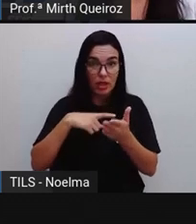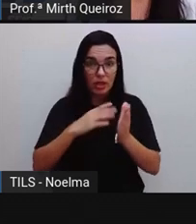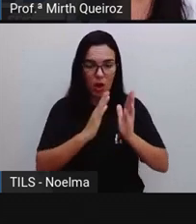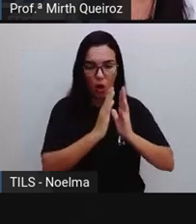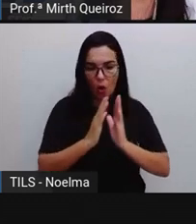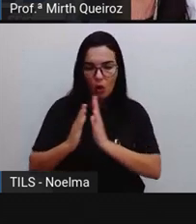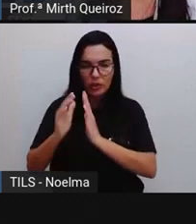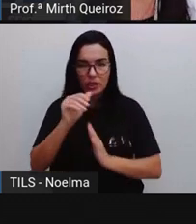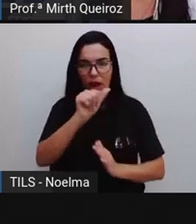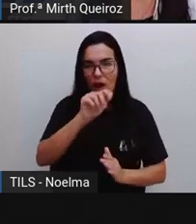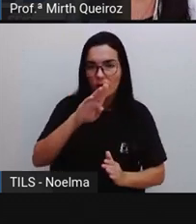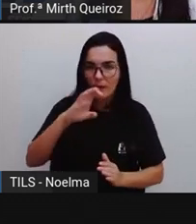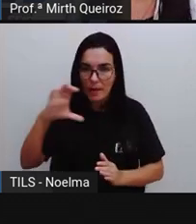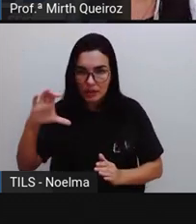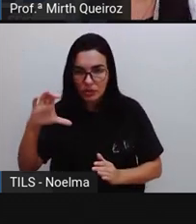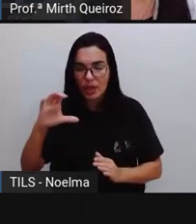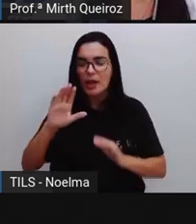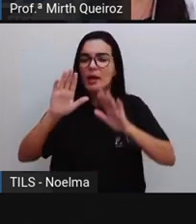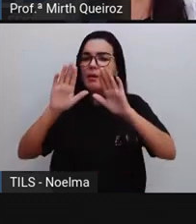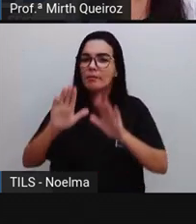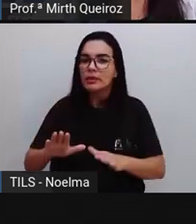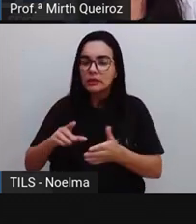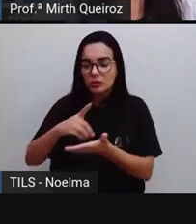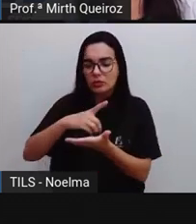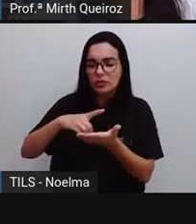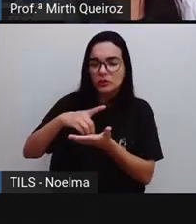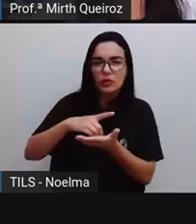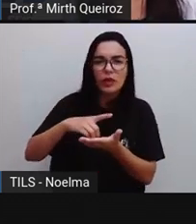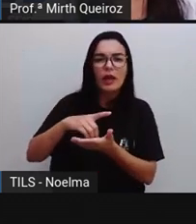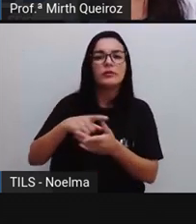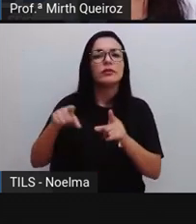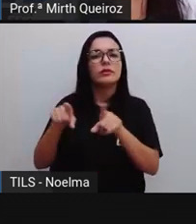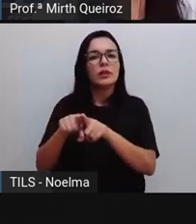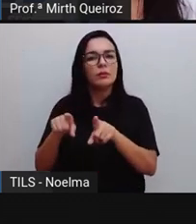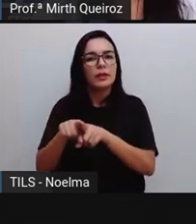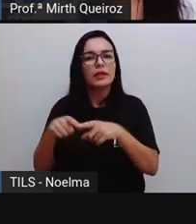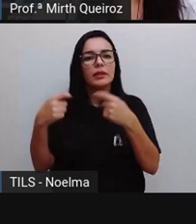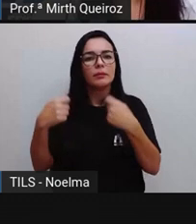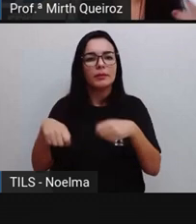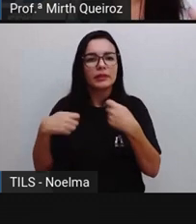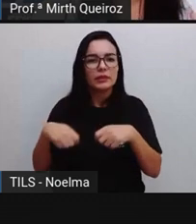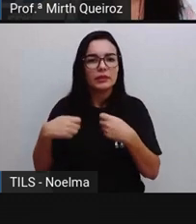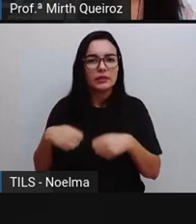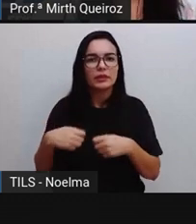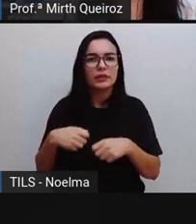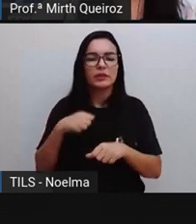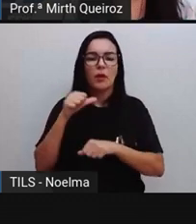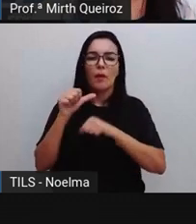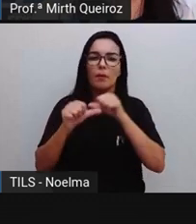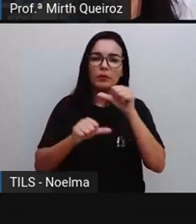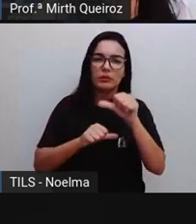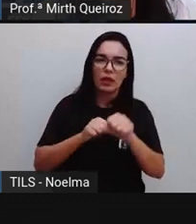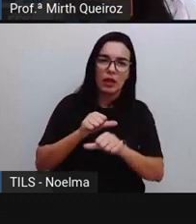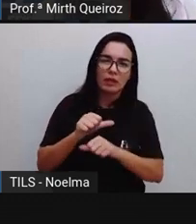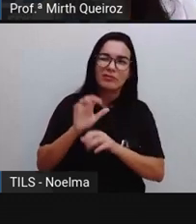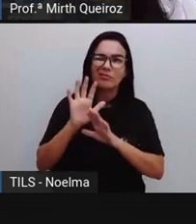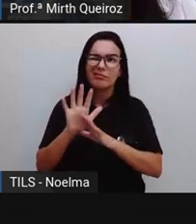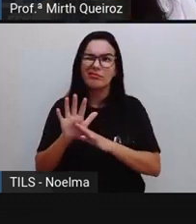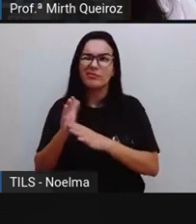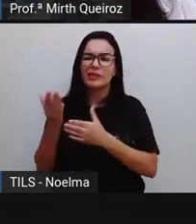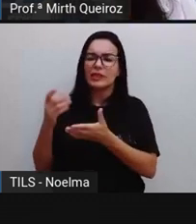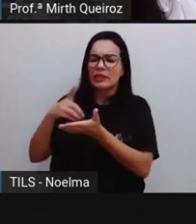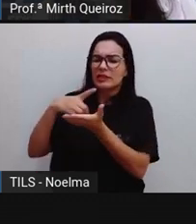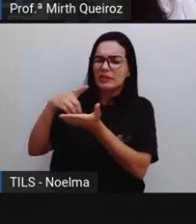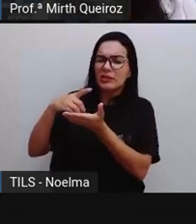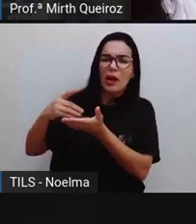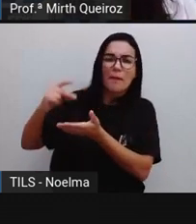Mas esses dicionários, eles também precisam ser com dados, né? Então, aquele dicionário lá